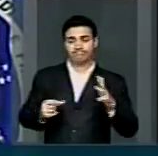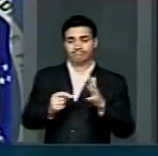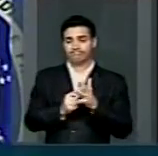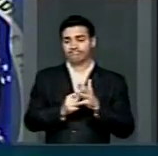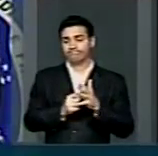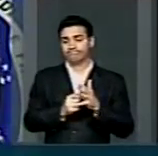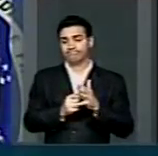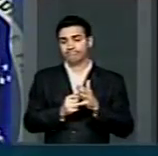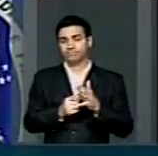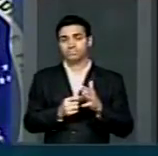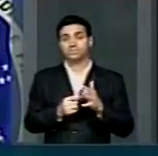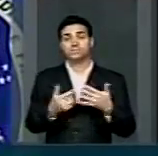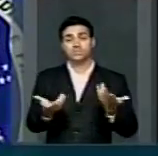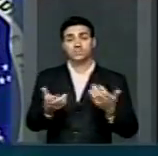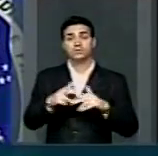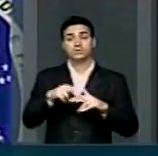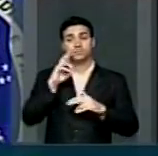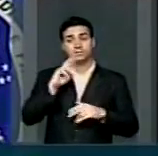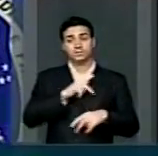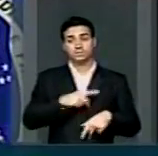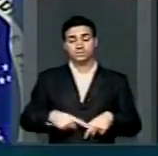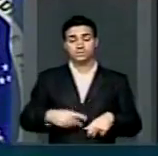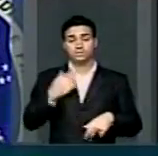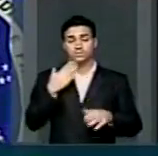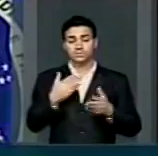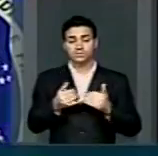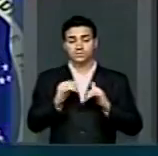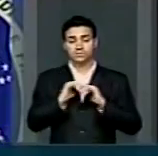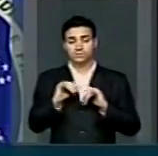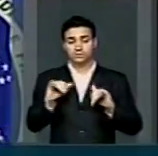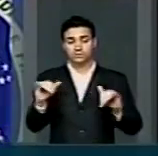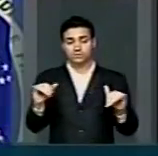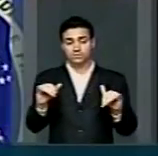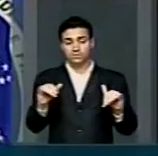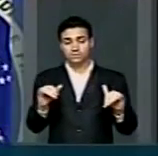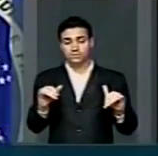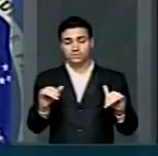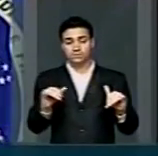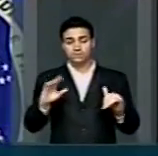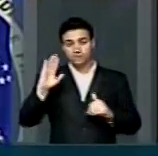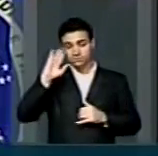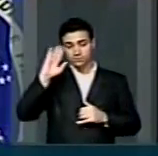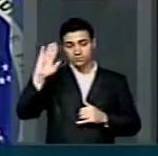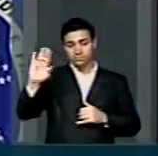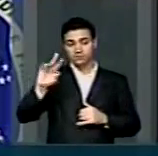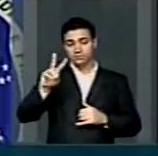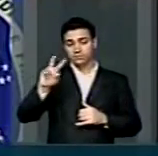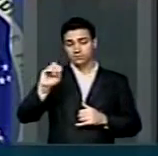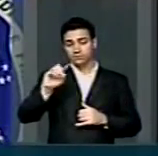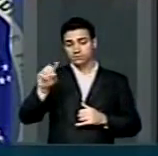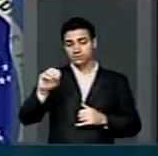senhor presidente, solicito Vossa Excelência a divulgação nos anais dessa casa, de modo especial na Voz do Brasil.